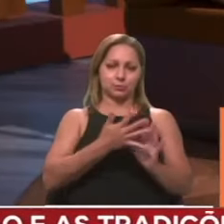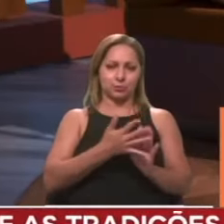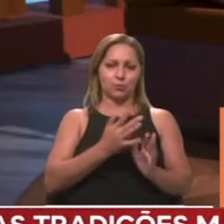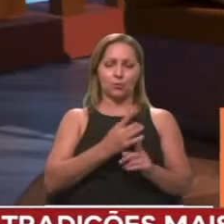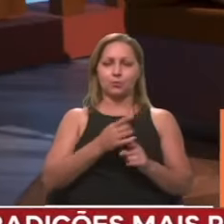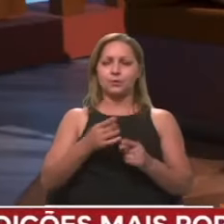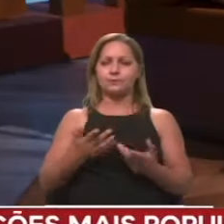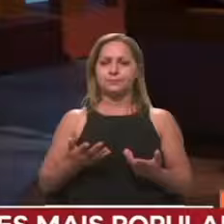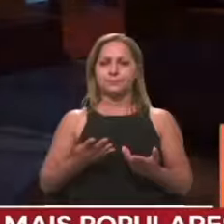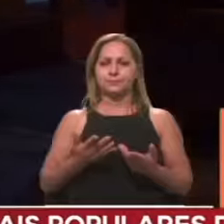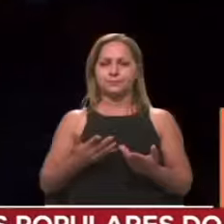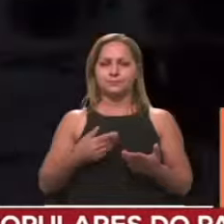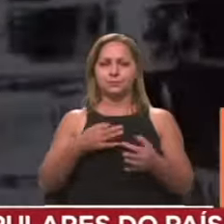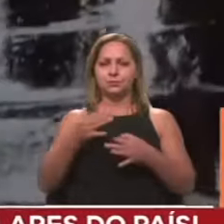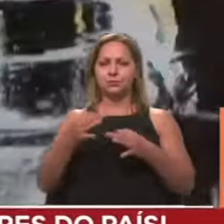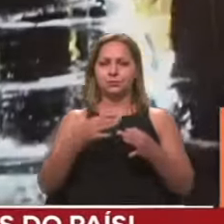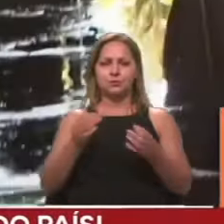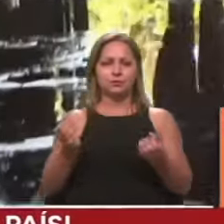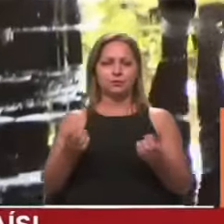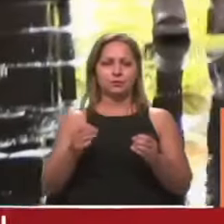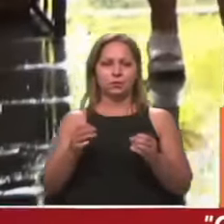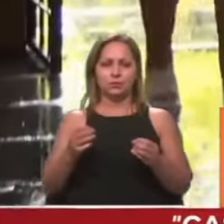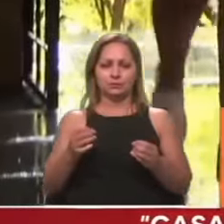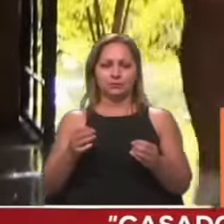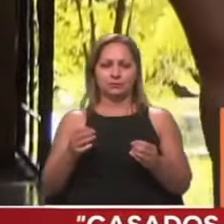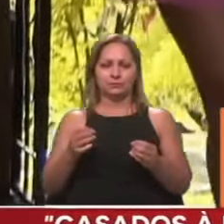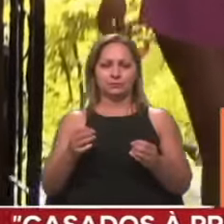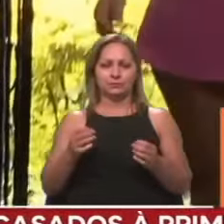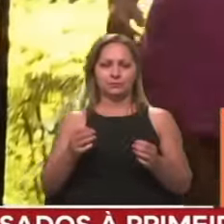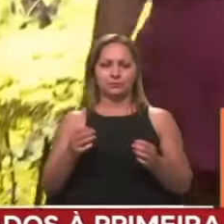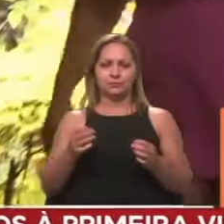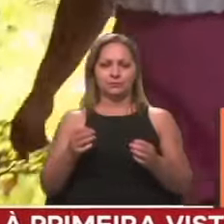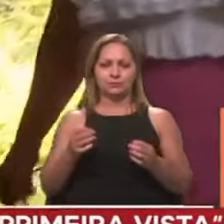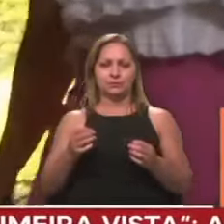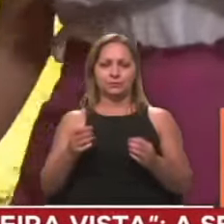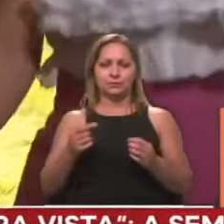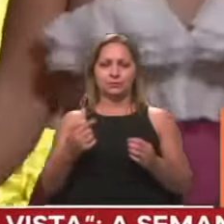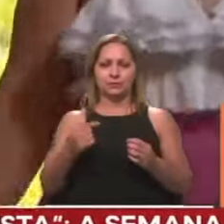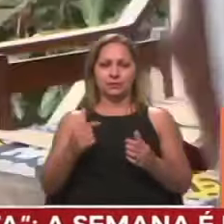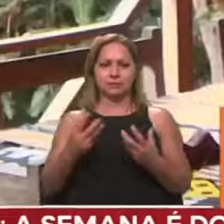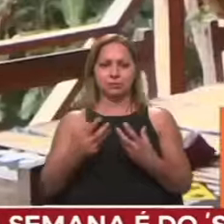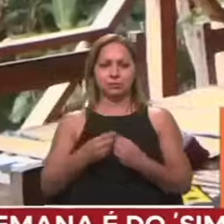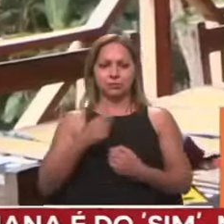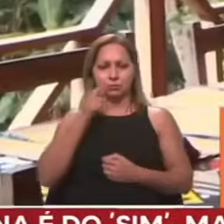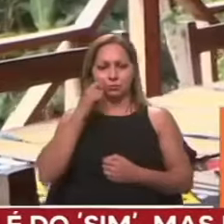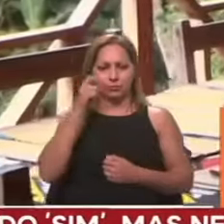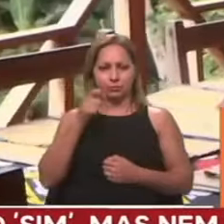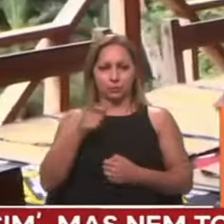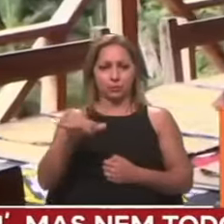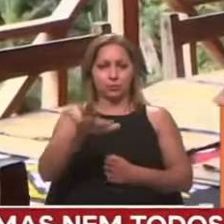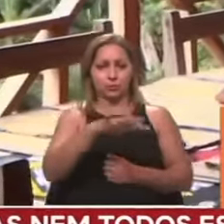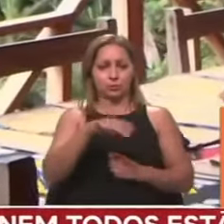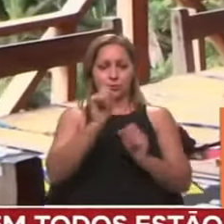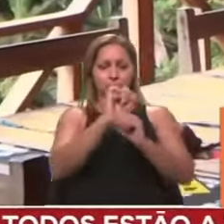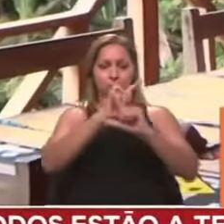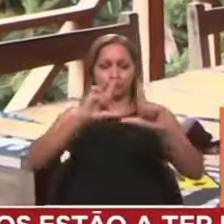não... Não havia conversa. Não, eu não conseguia chegar lá. Não havia conversa. Portanto, estava com uma pessoa num sítio paradisíaco.